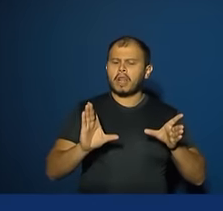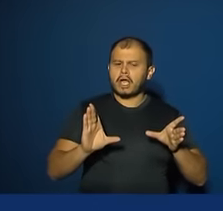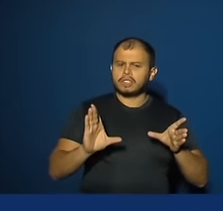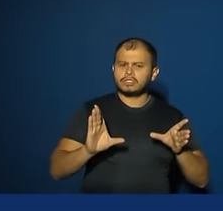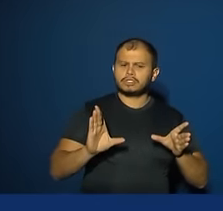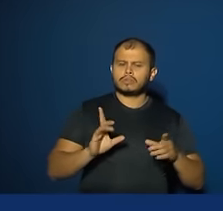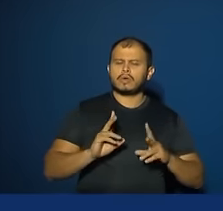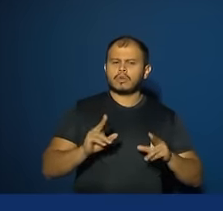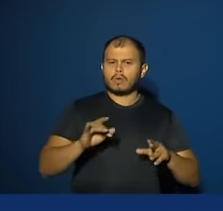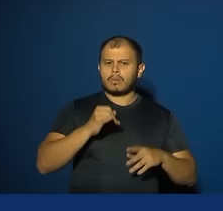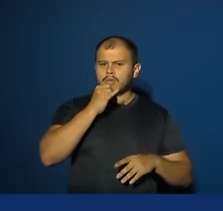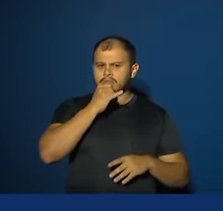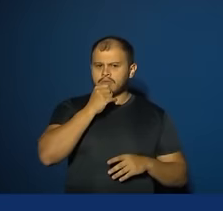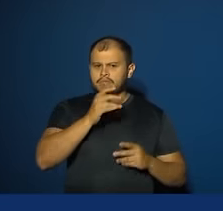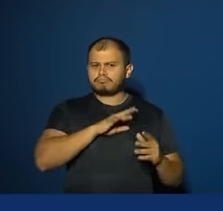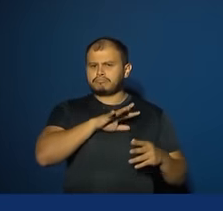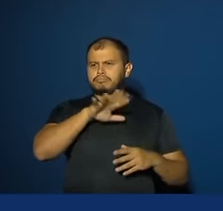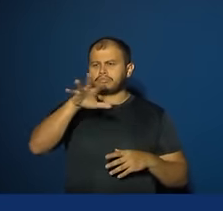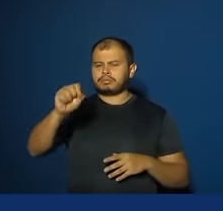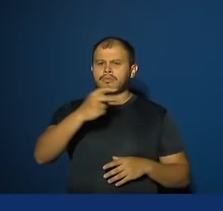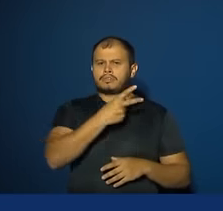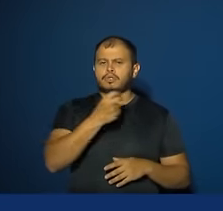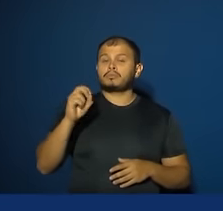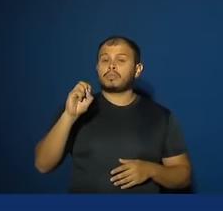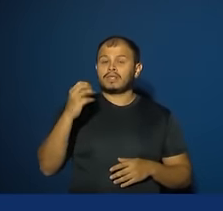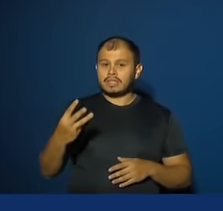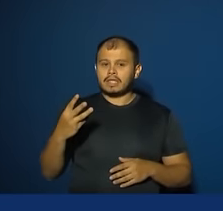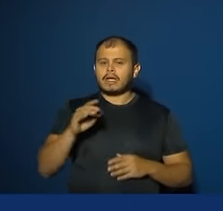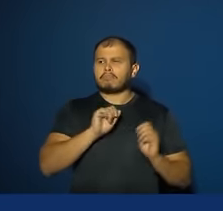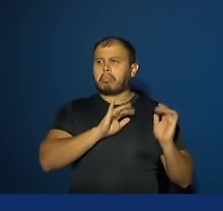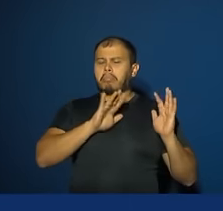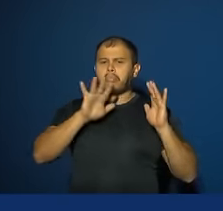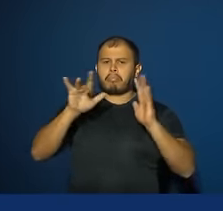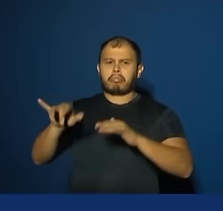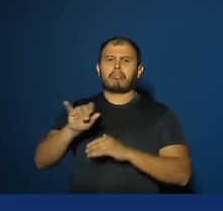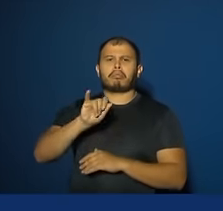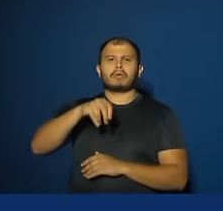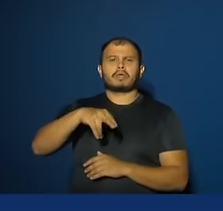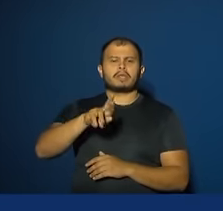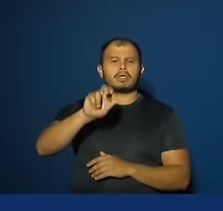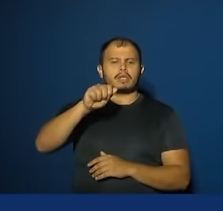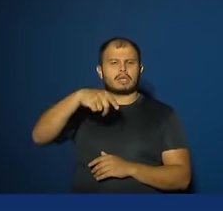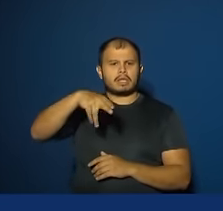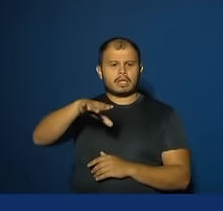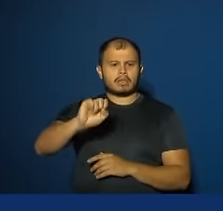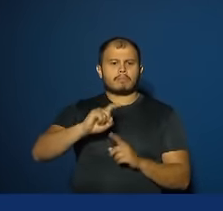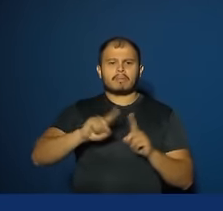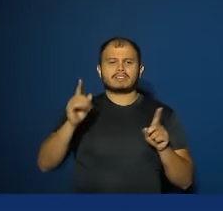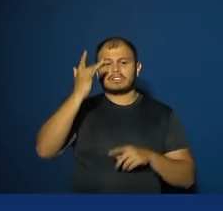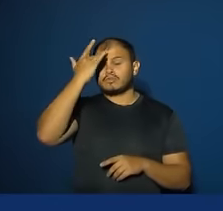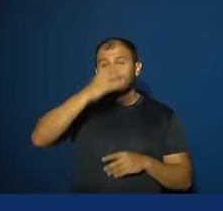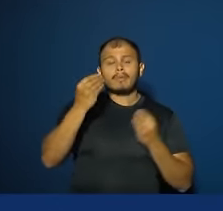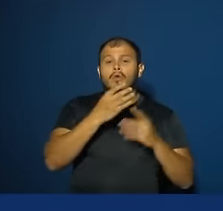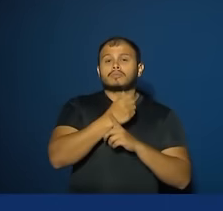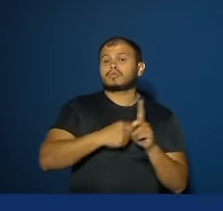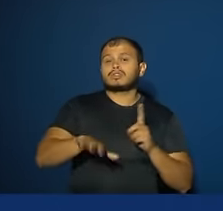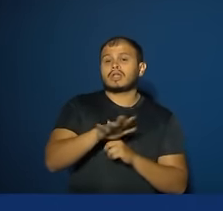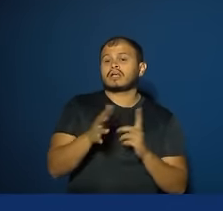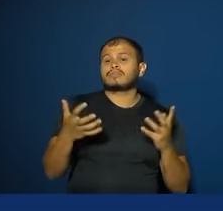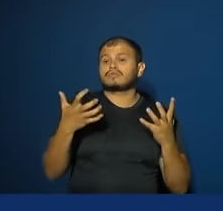levaram vocês por exemplo a invadir o Iraque em 2003 sem entender Qual é a dinâmica e a história dessas